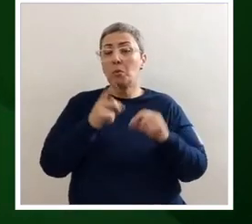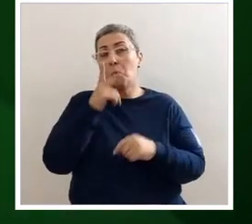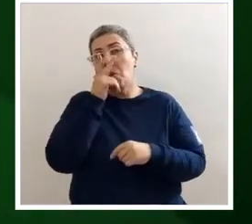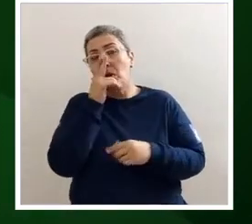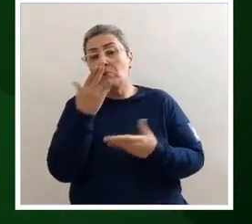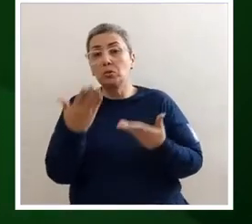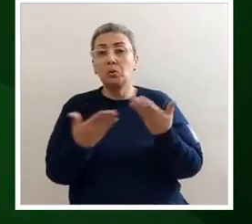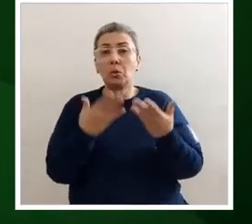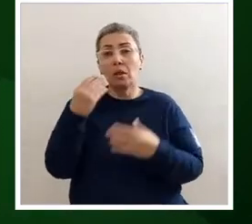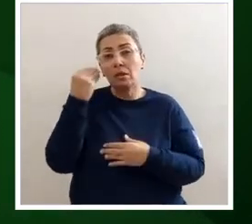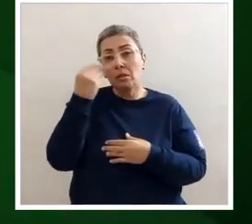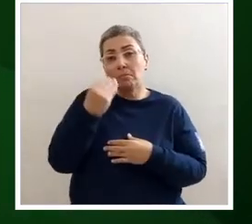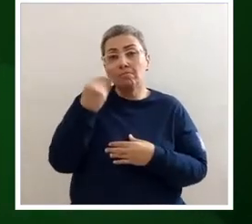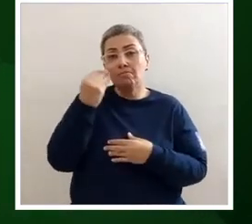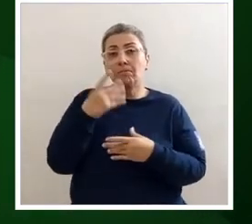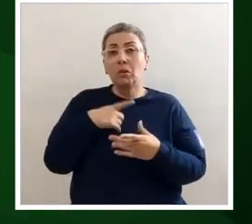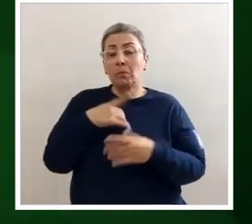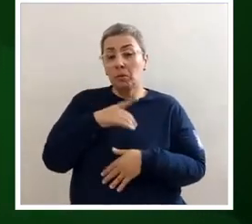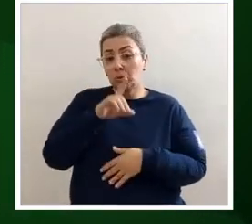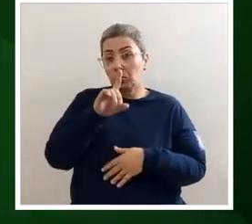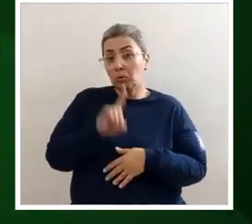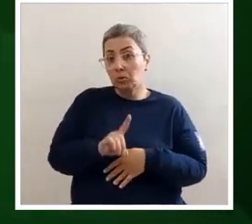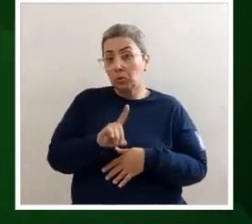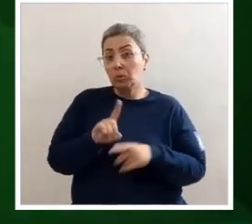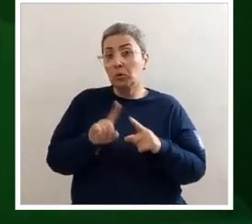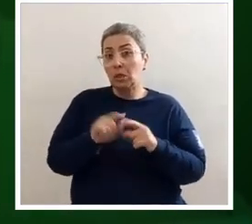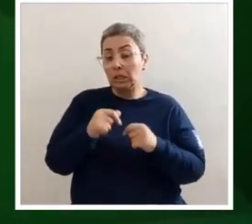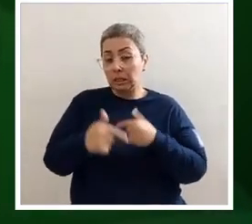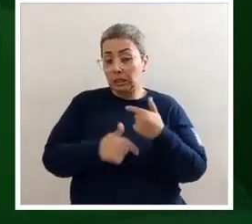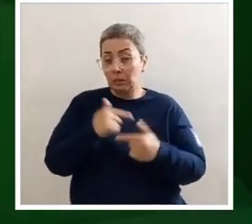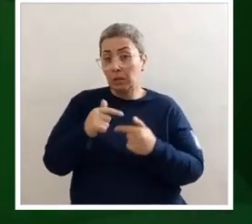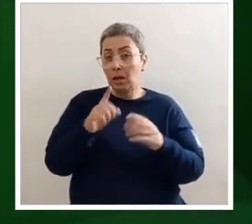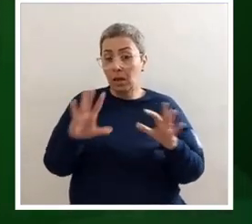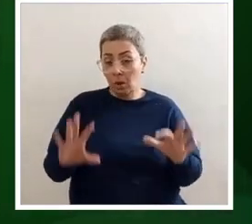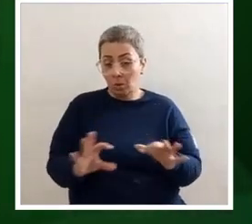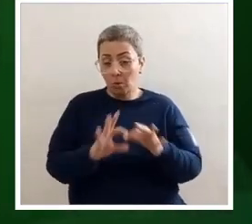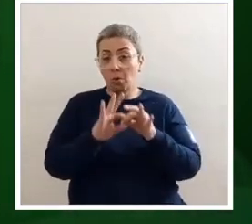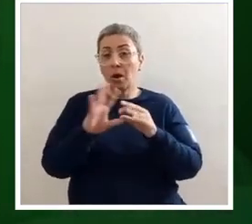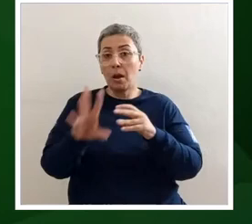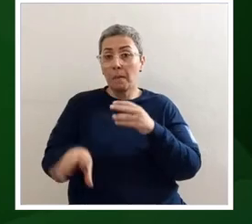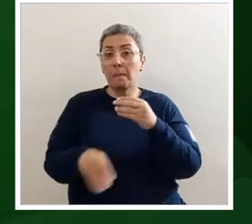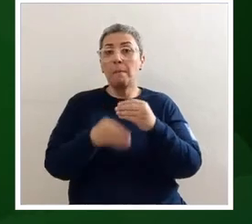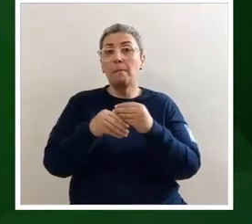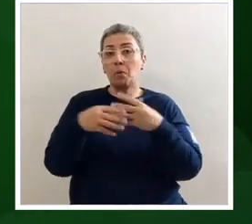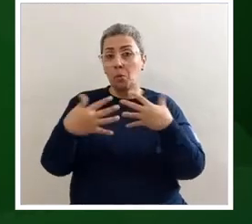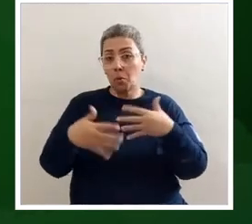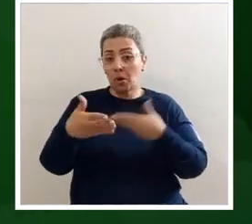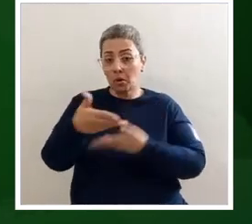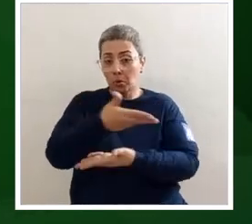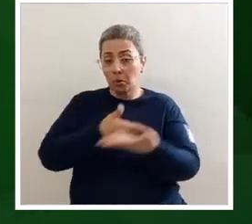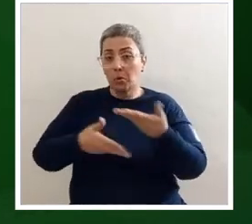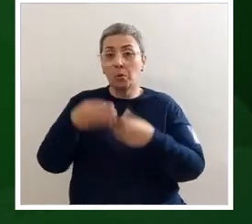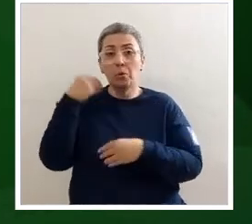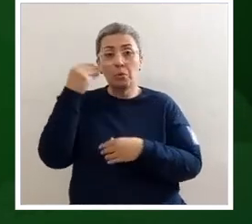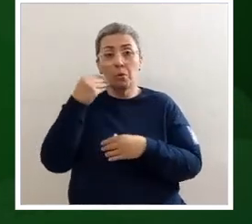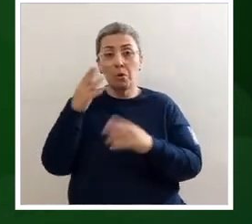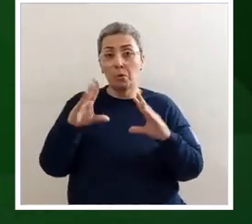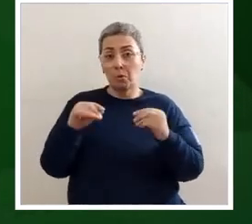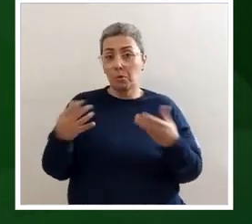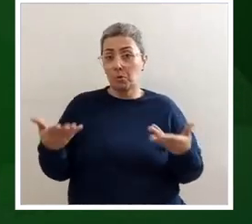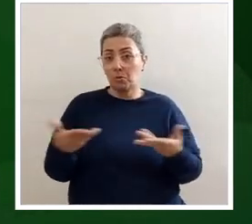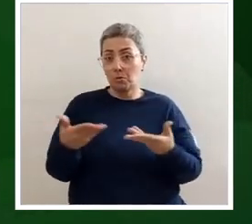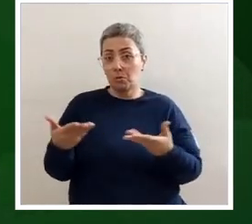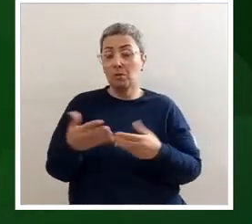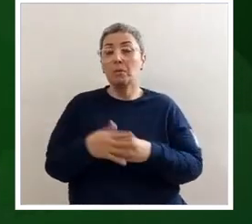a experiência da minha diretoria e o nosso trabalho vem agregar bastante nessa troca de experiência na noite de hoje